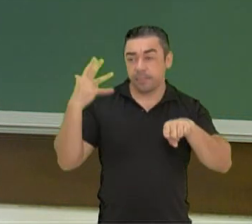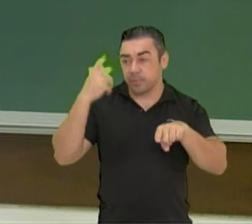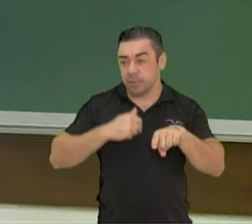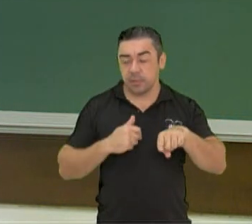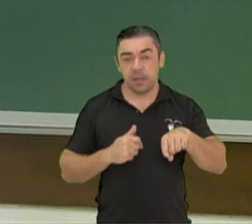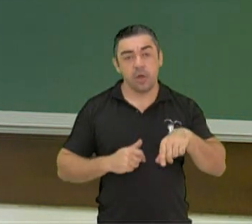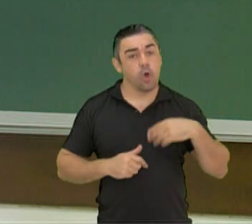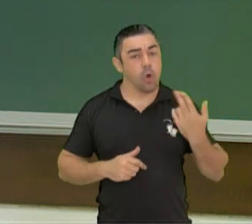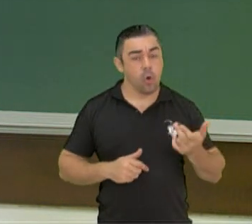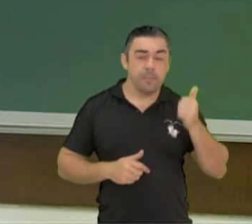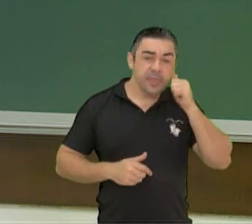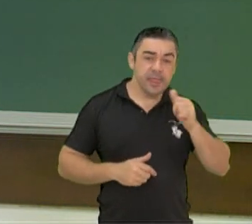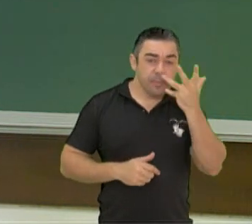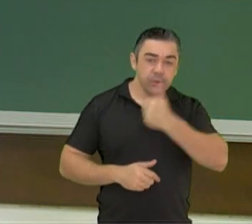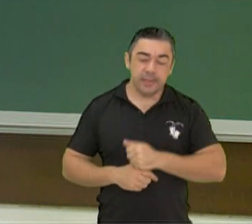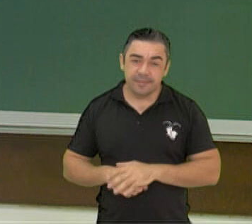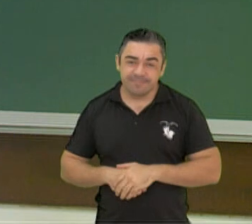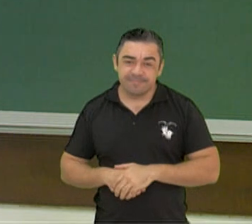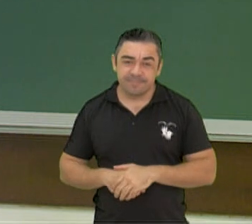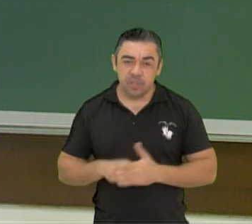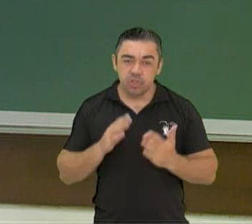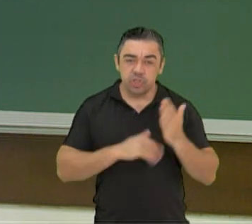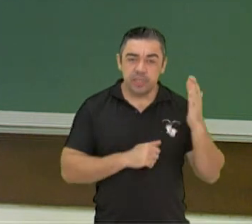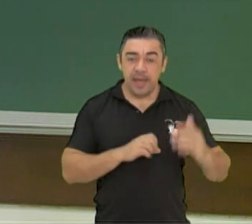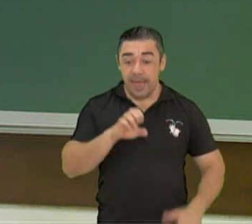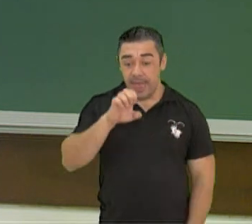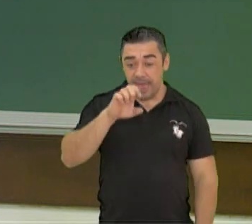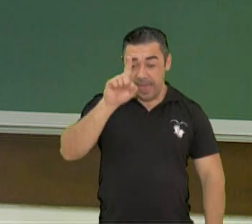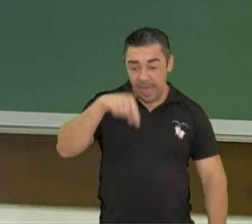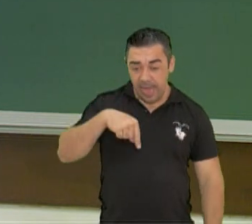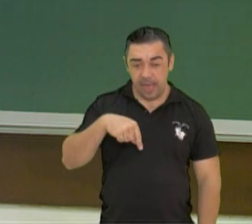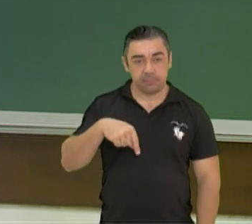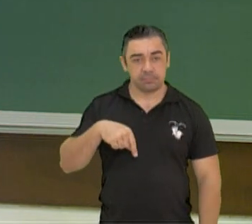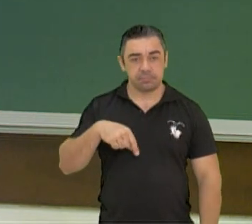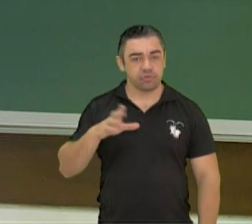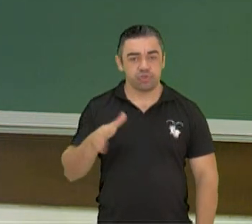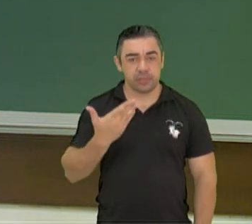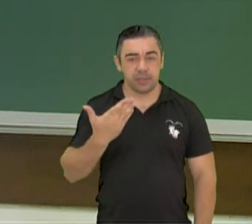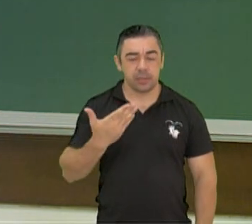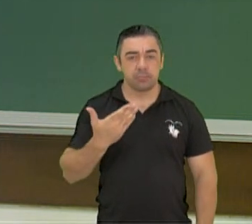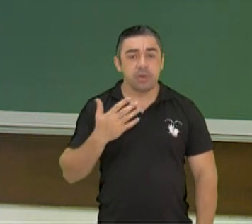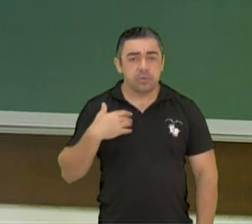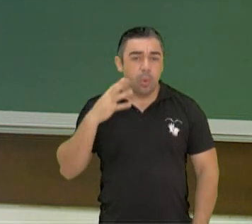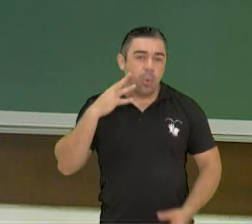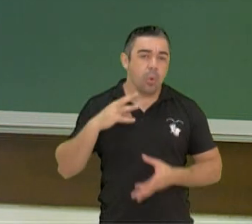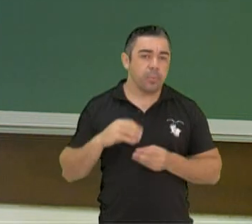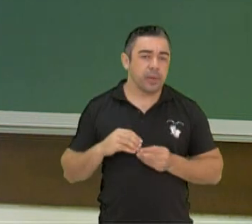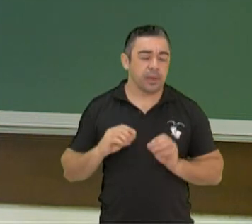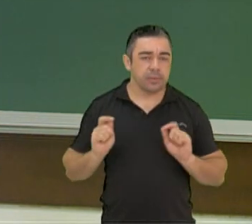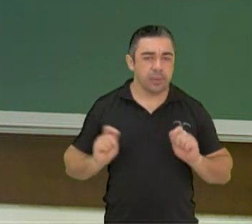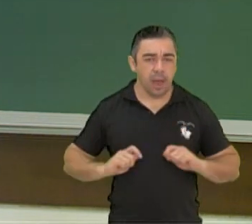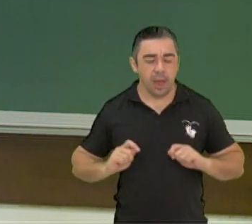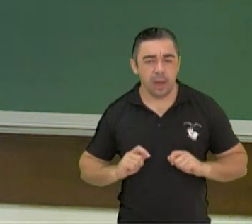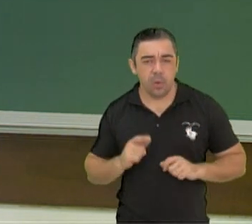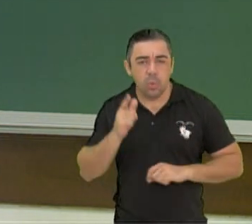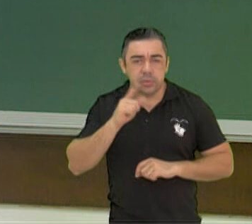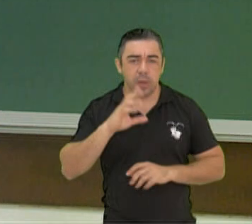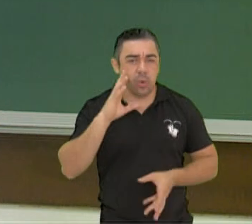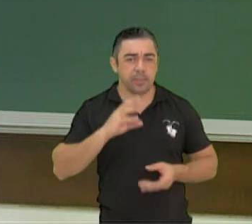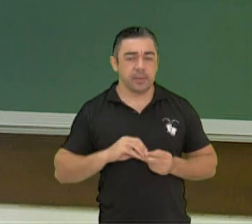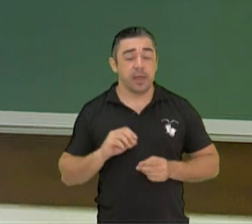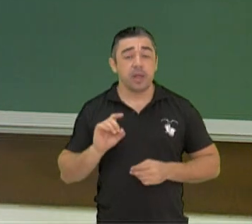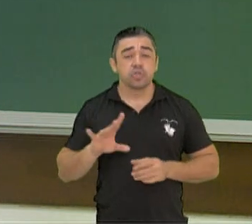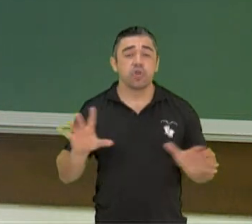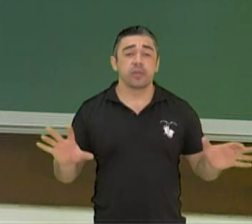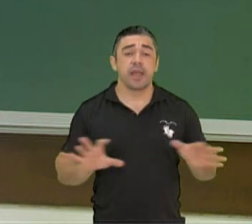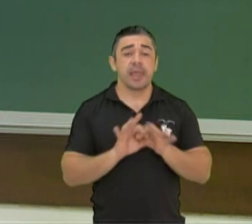Menina bonita. Veja, eu tirei o verbo é ali o ser e automaticamente a mensagem continua ali. Então ele só